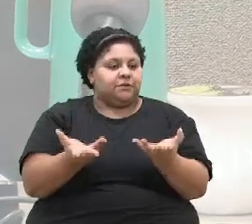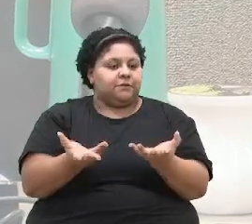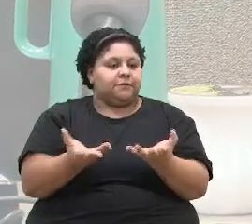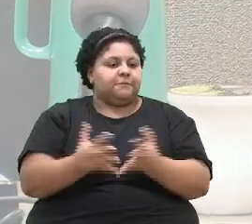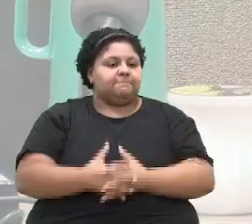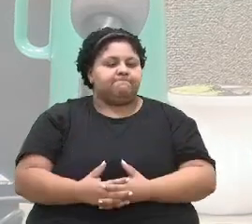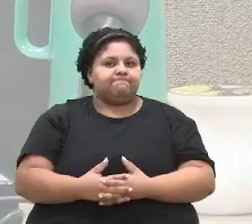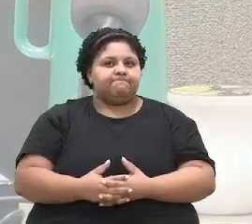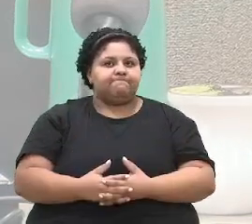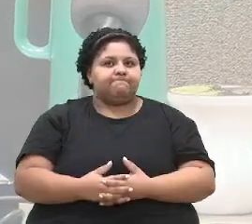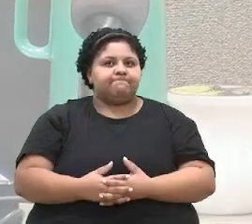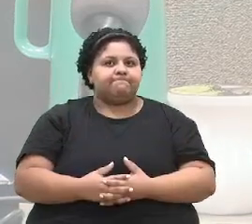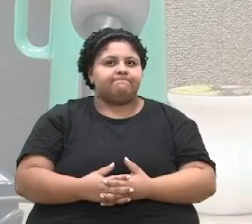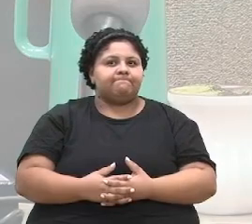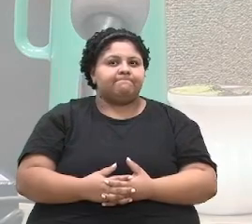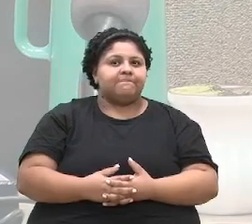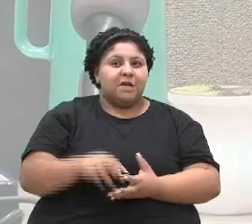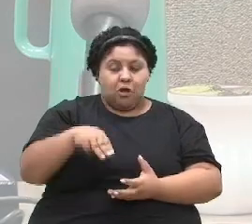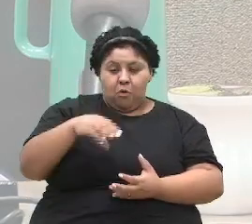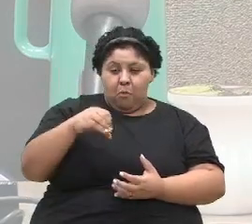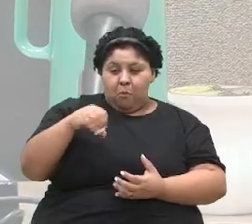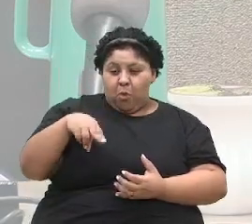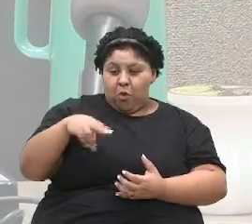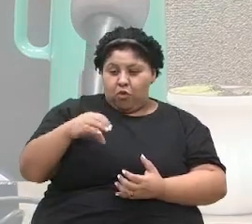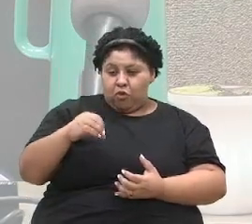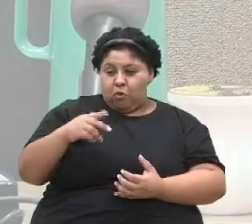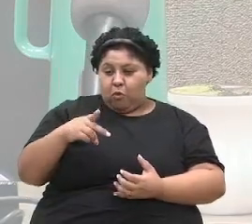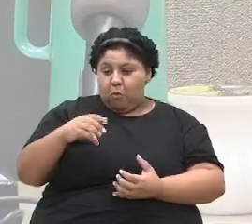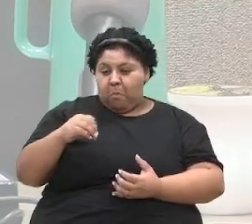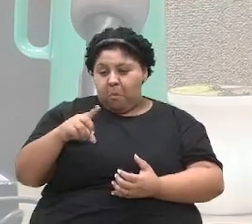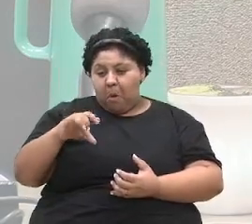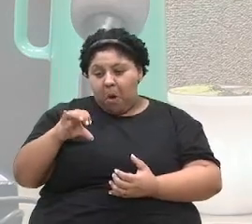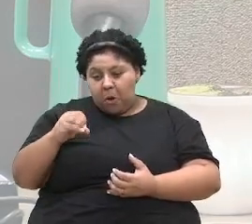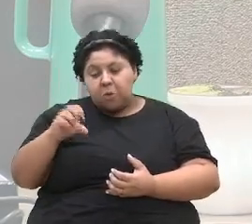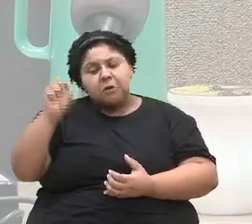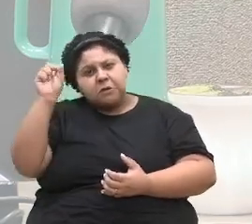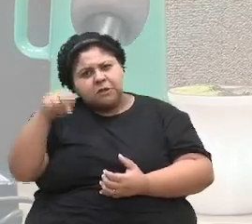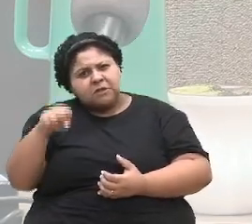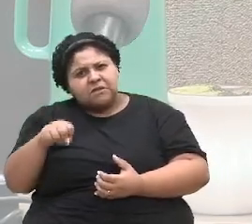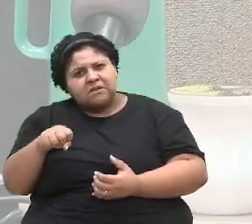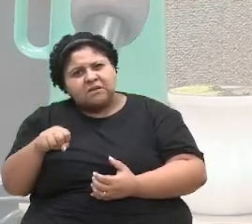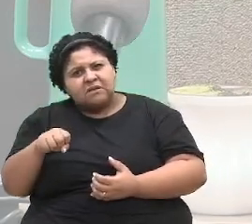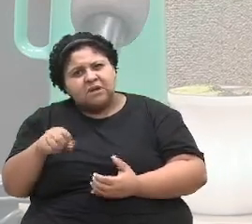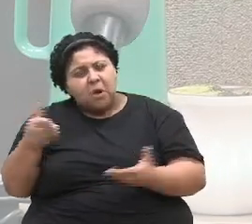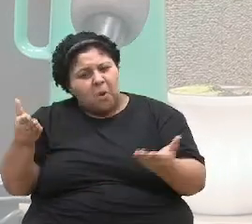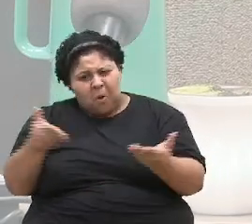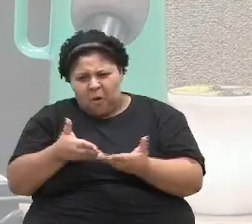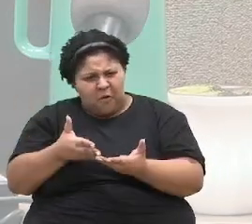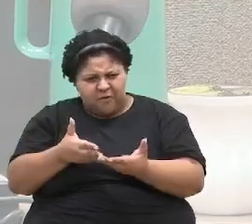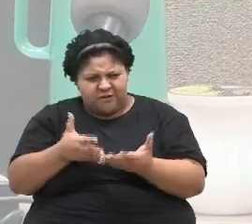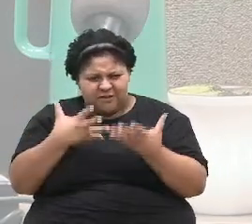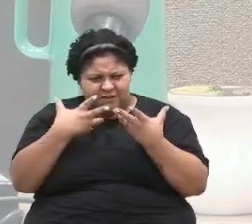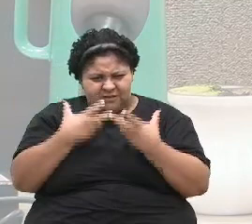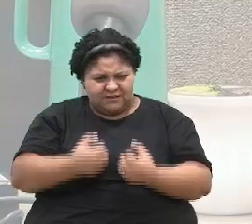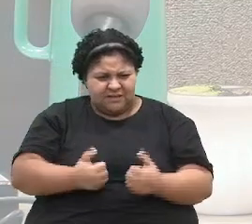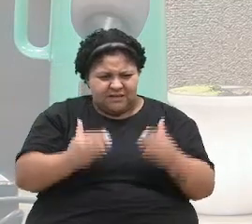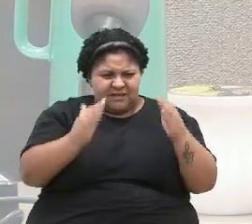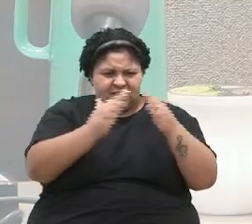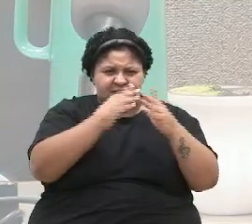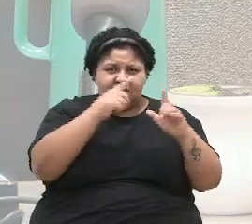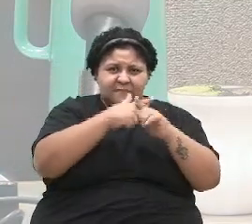É um monopólio? É um monopólio. Poxa vida, será que agora não vão permitir mais nem as capelas que temos do lado